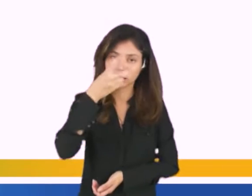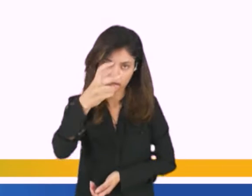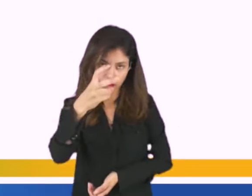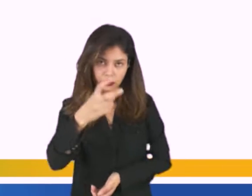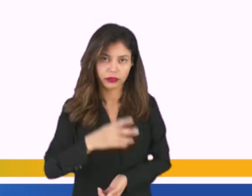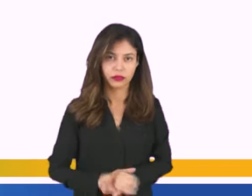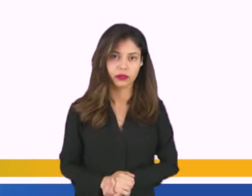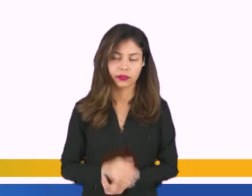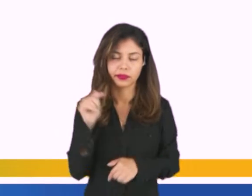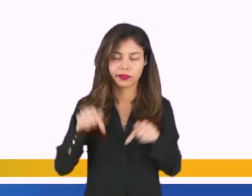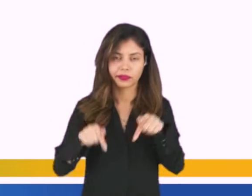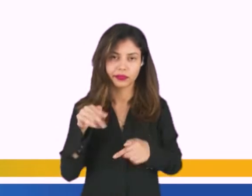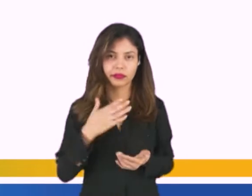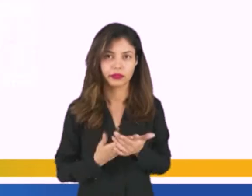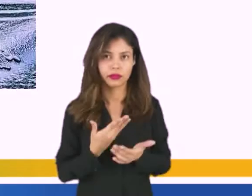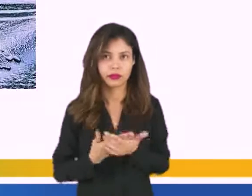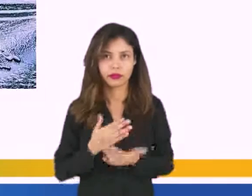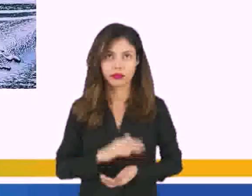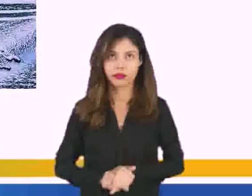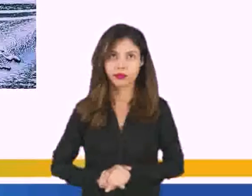25ª aula de Química.